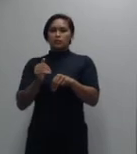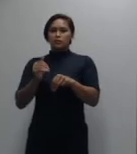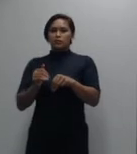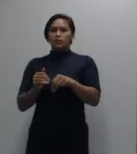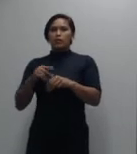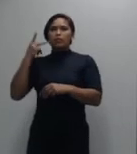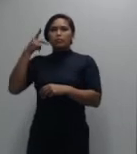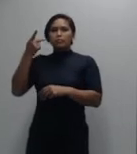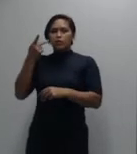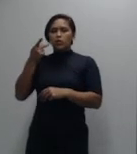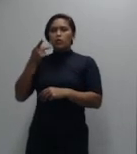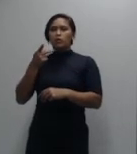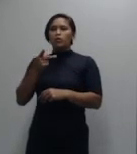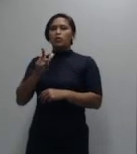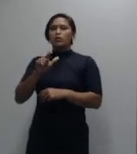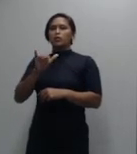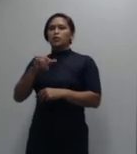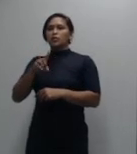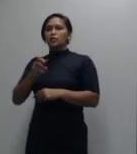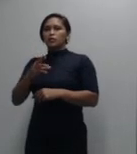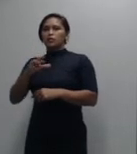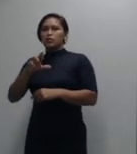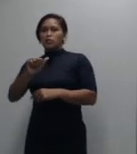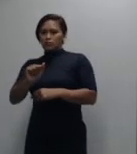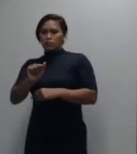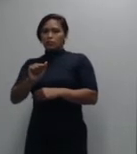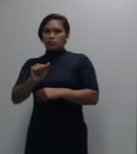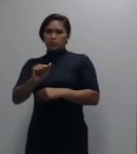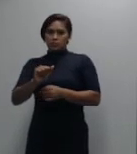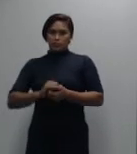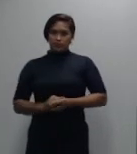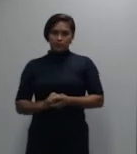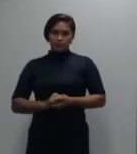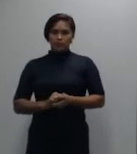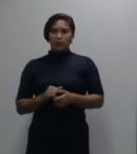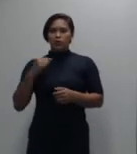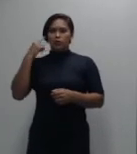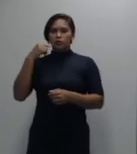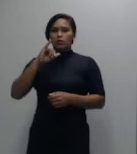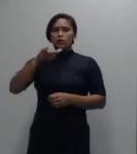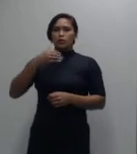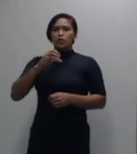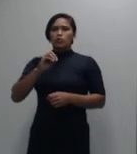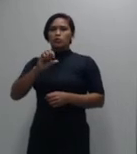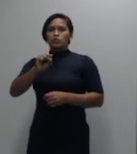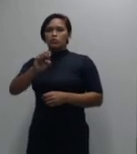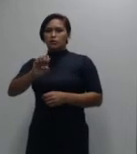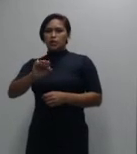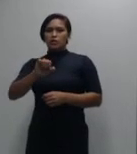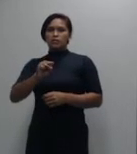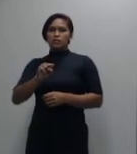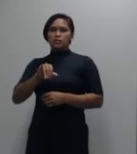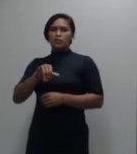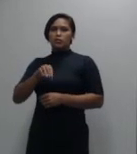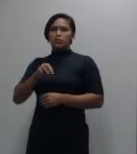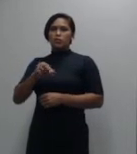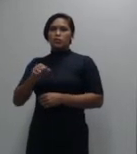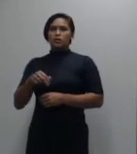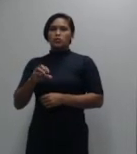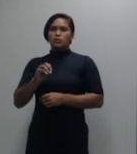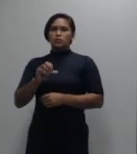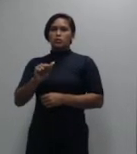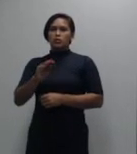subprocuradora-geral da República Doutora lindôra Maria Araújo e o O Alberto Simonetti presidente da Ordem dos Advogados